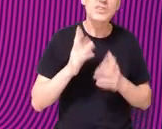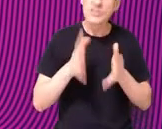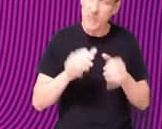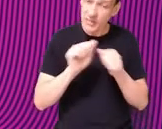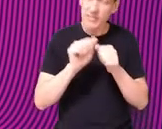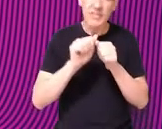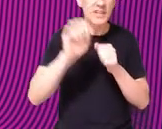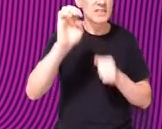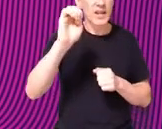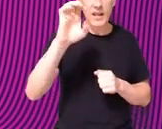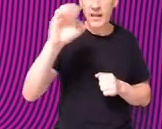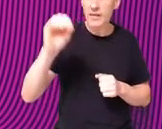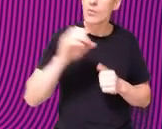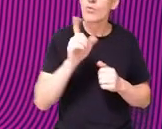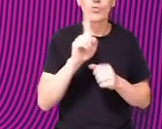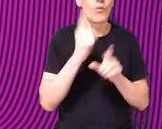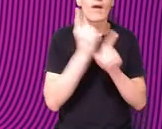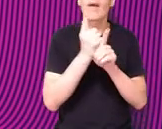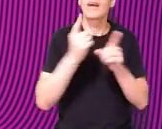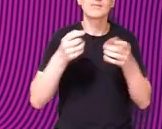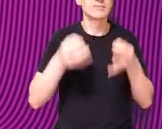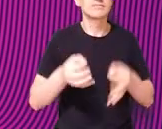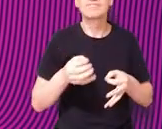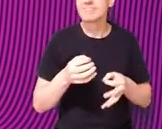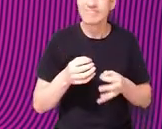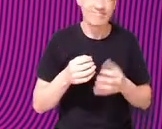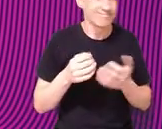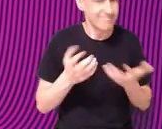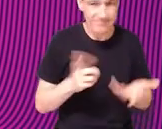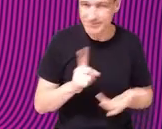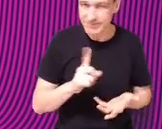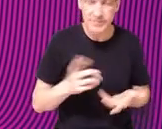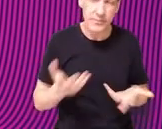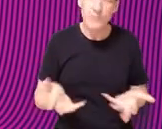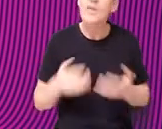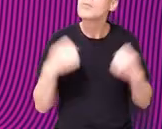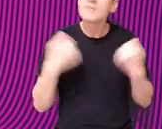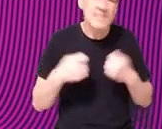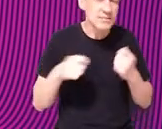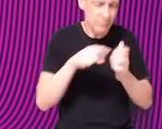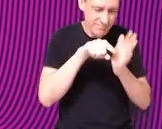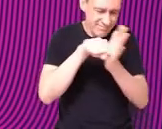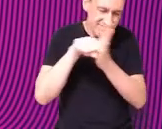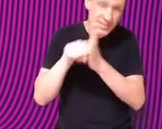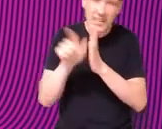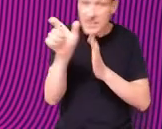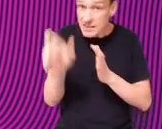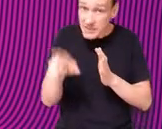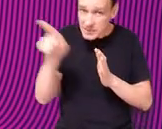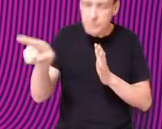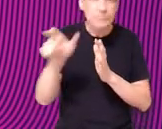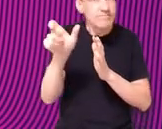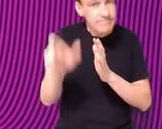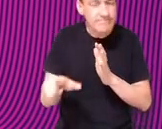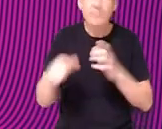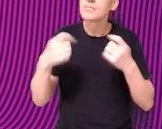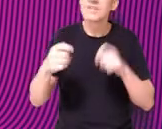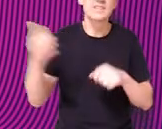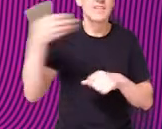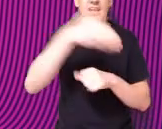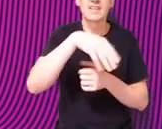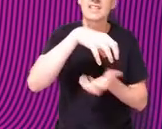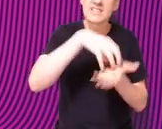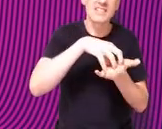o diagnóstico. Então, o que eu acredito é que é importantíssimo a investigação dessa doente num centro especializado, porque um